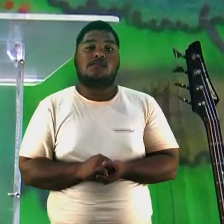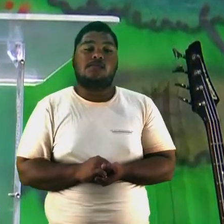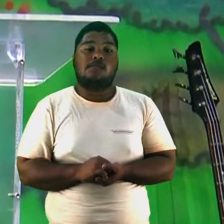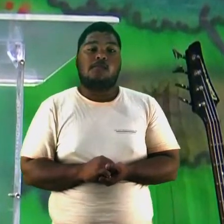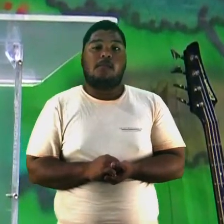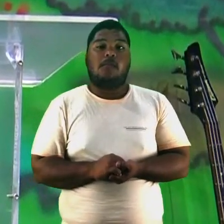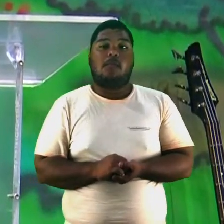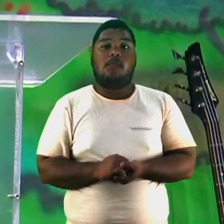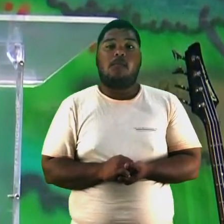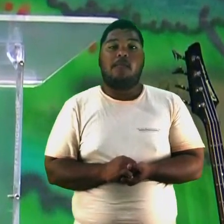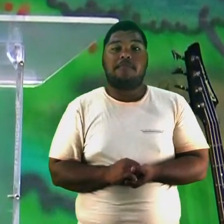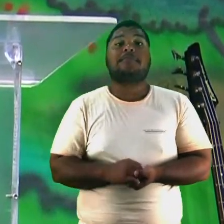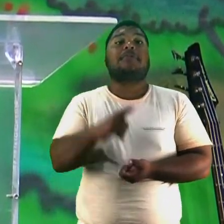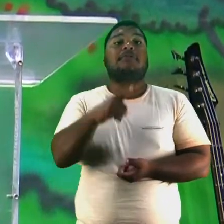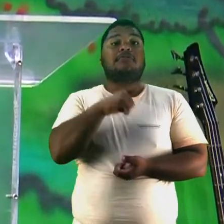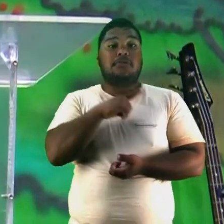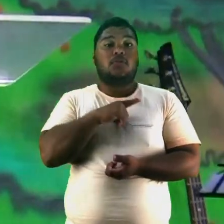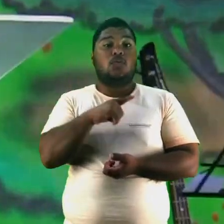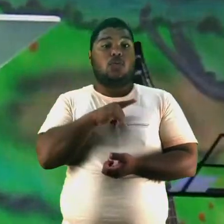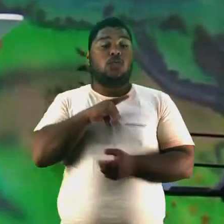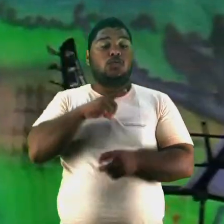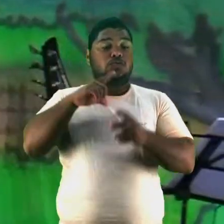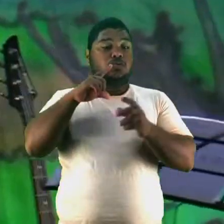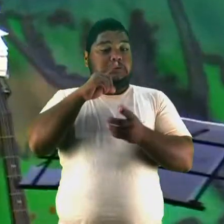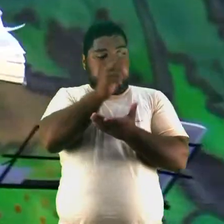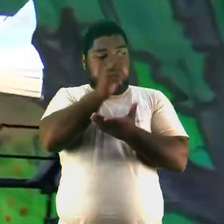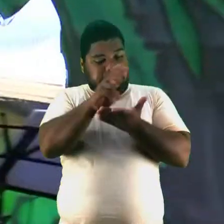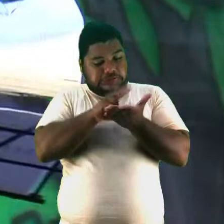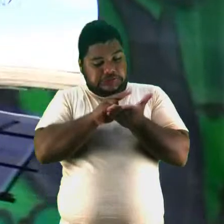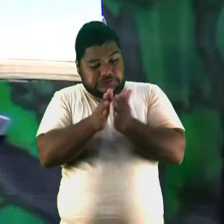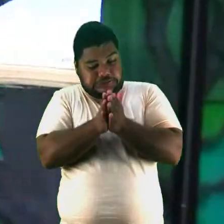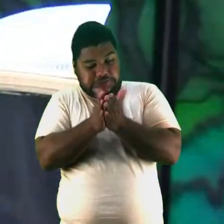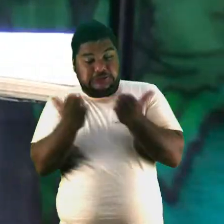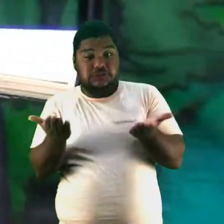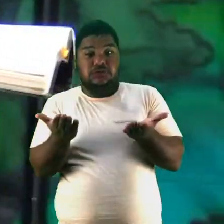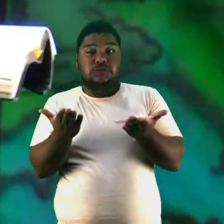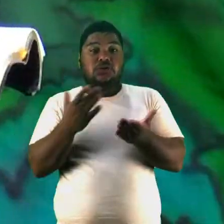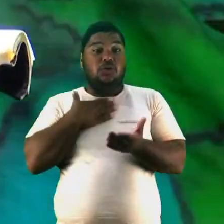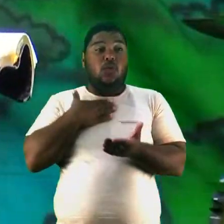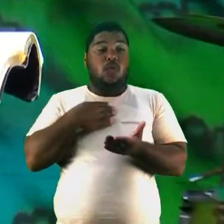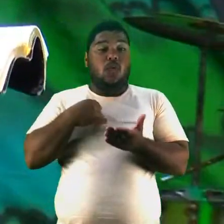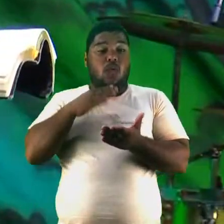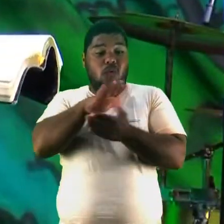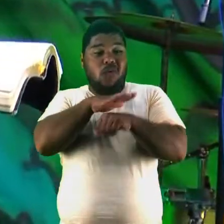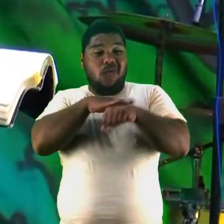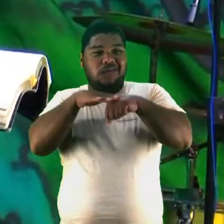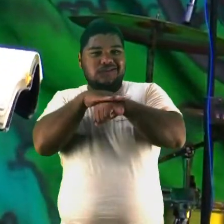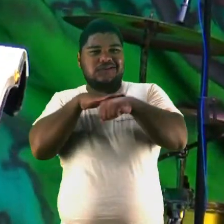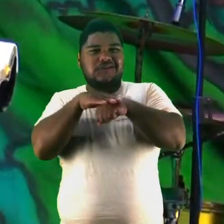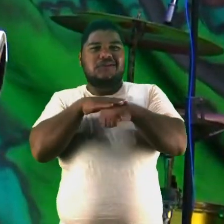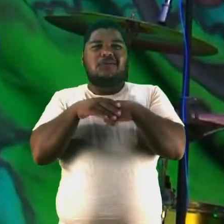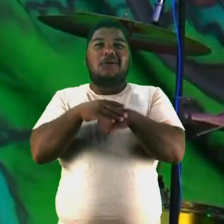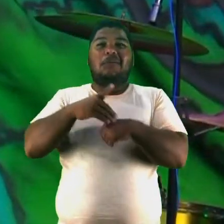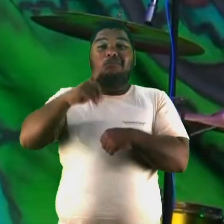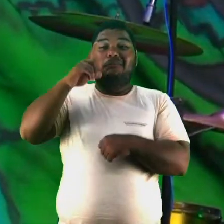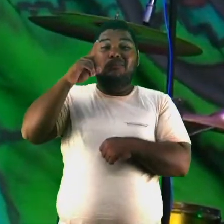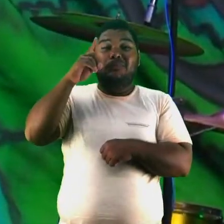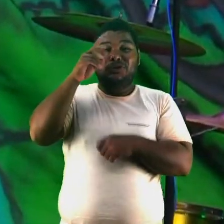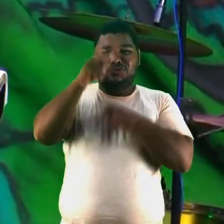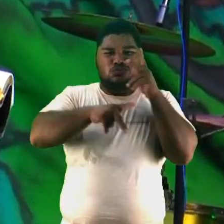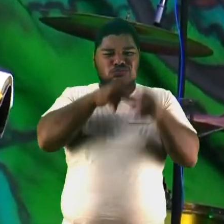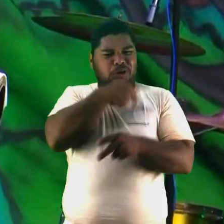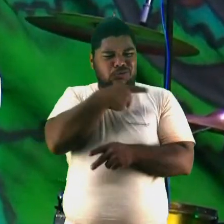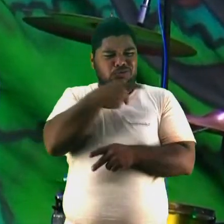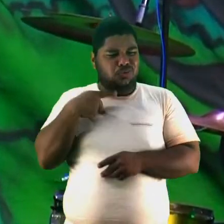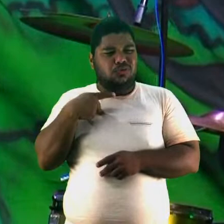Tem um outro livro, e olha o que é interessante, eu conversando com uma pessoa e ela me dizendo, pastor, o senhor não vai acreditar.